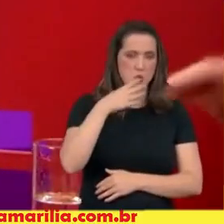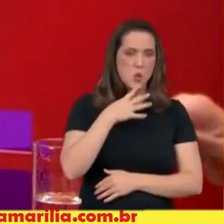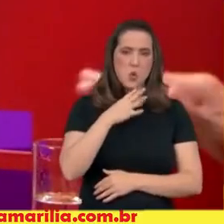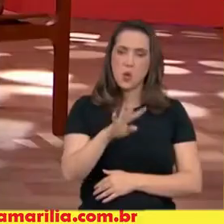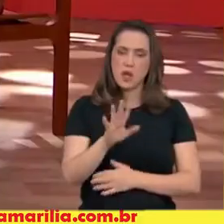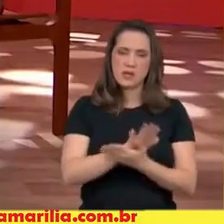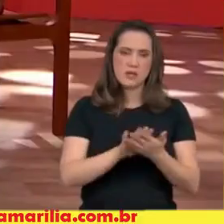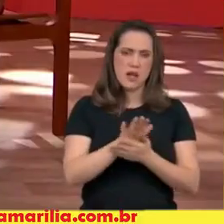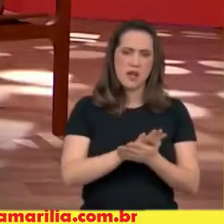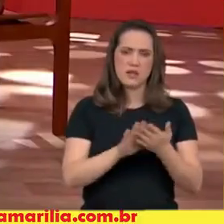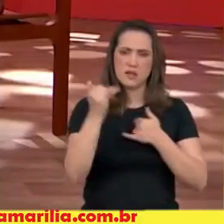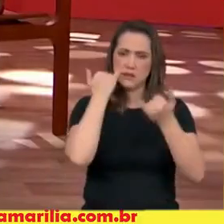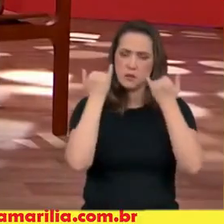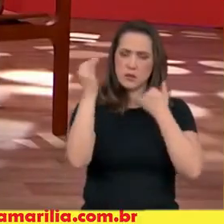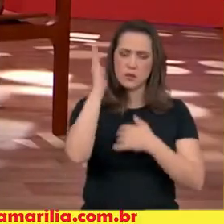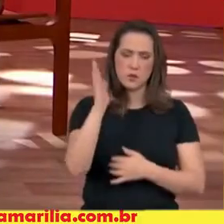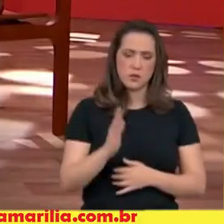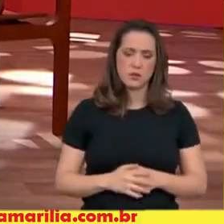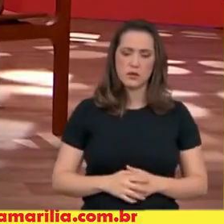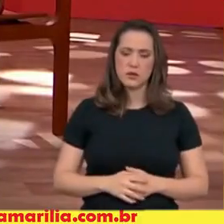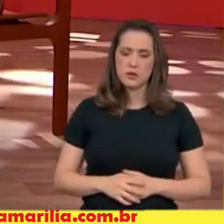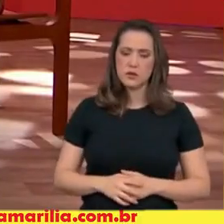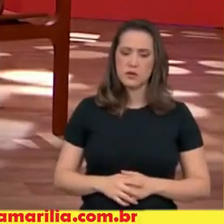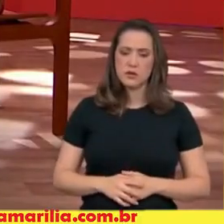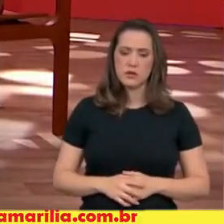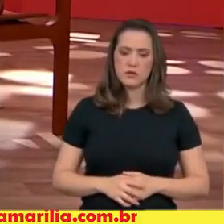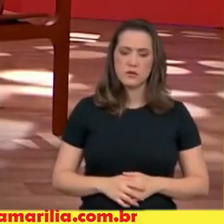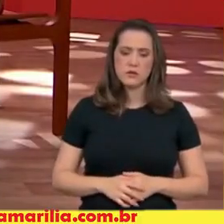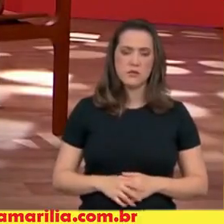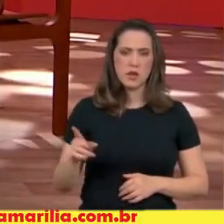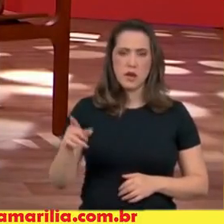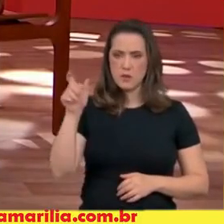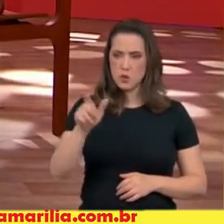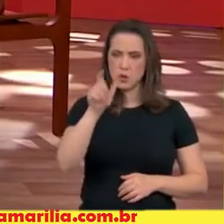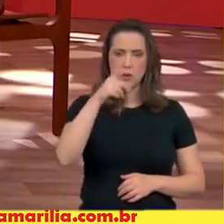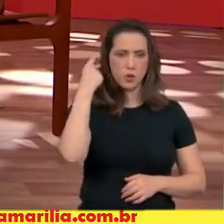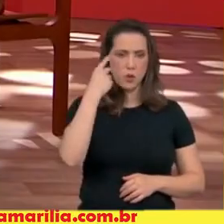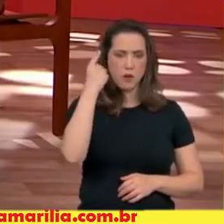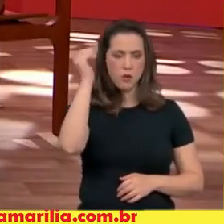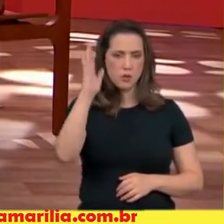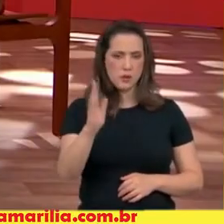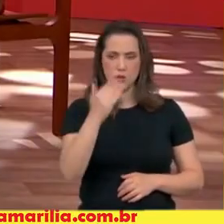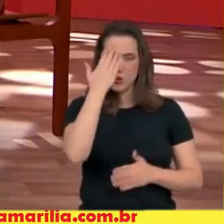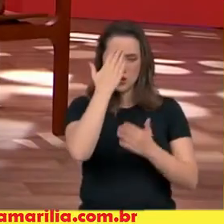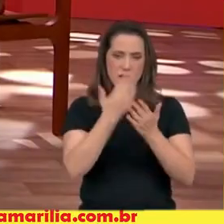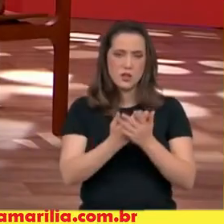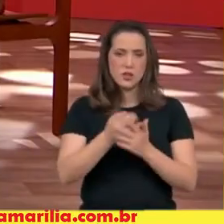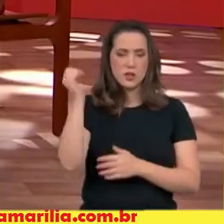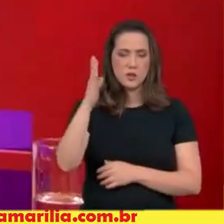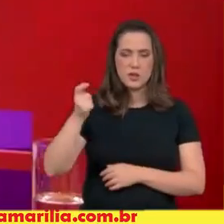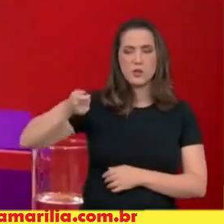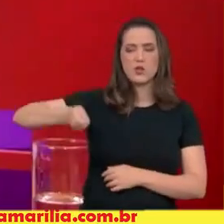não vão aceitar esse discurso. Um cidadão comum dos Estados Unidos, ele não acha que o Brasil é uma ditadura. Não. Você tem que realmente estar nas